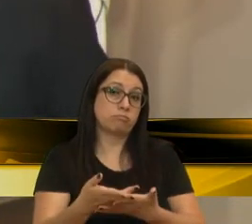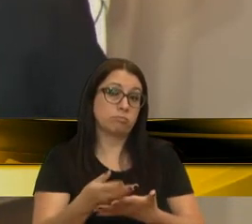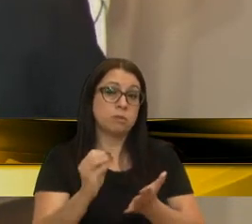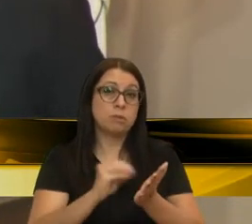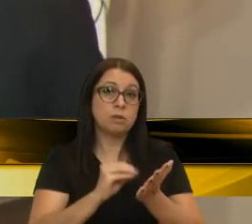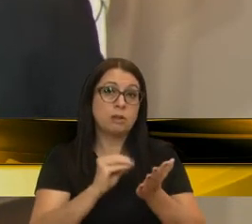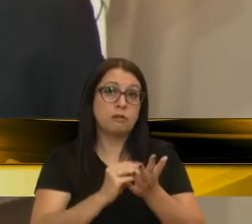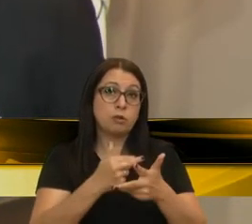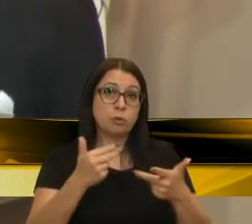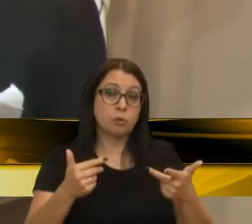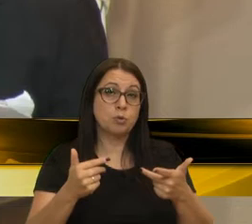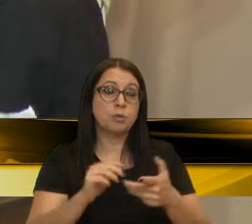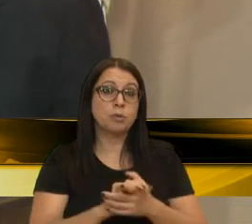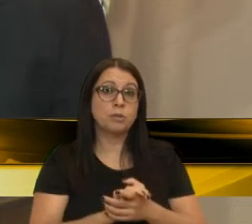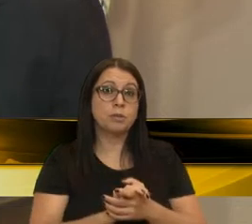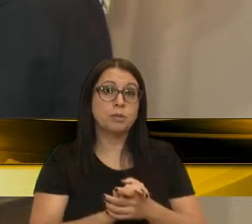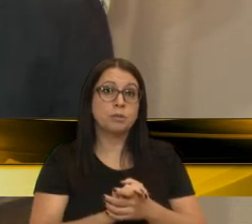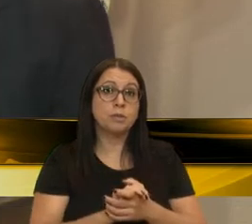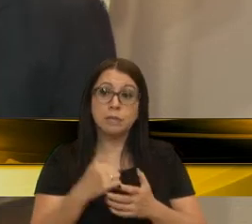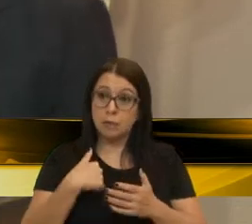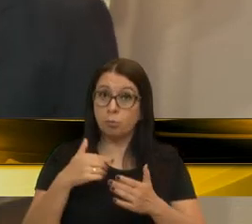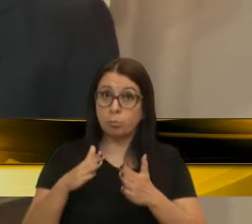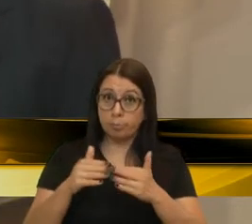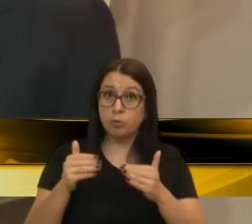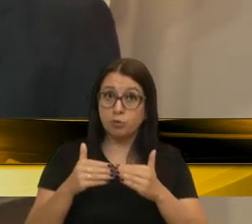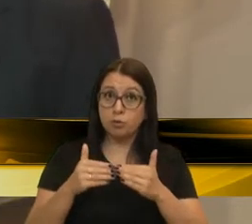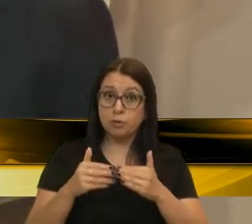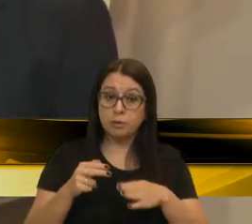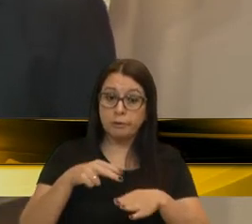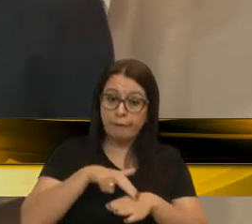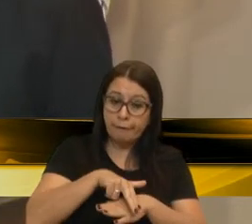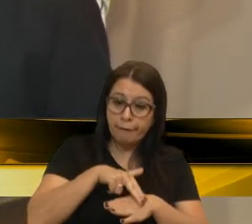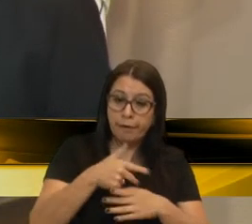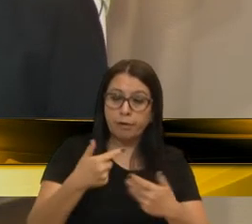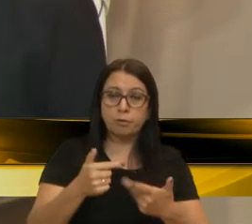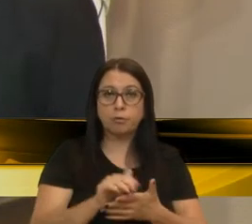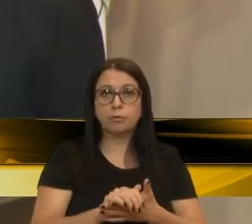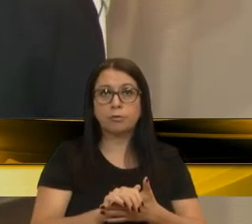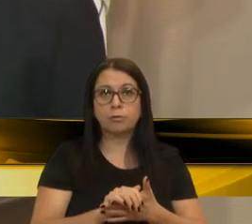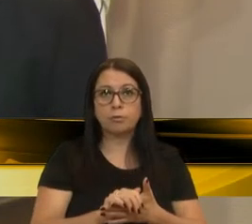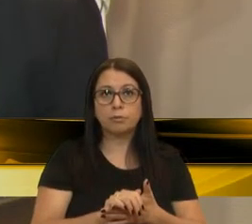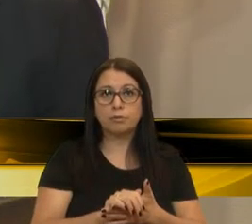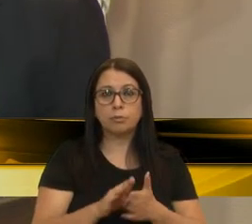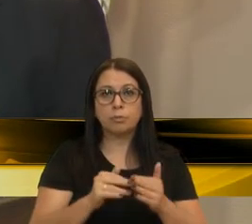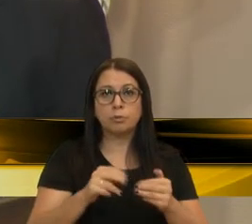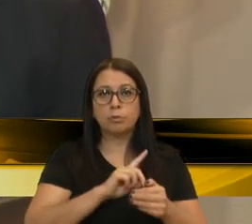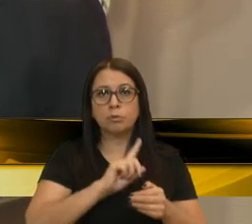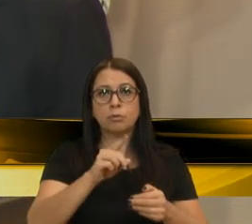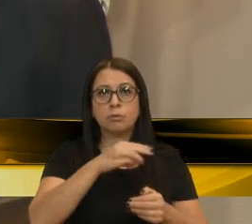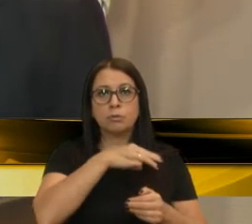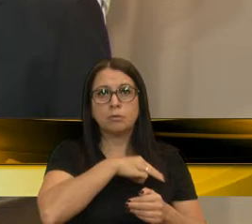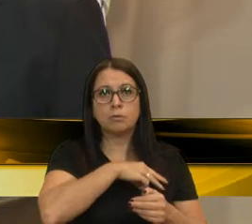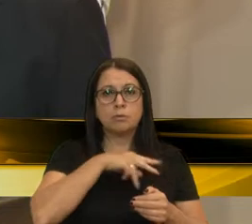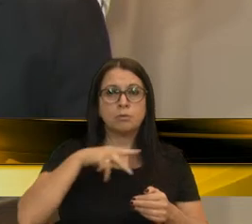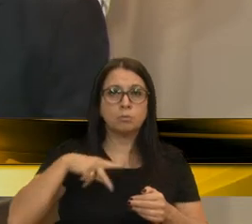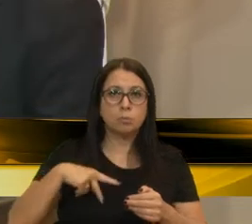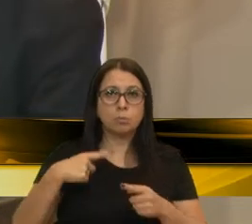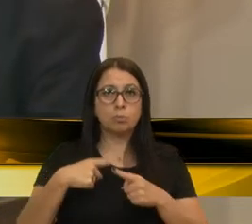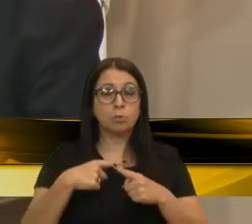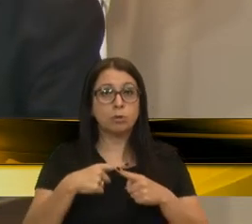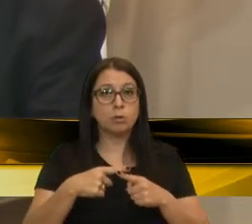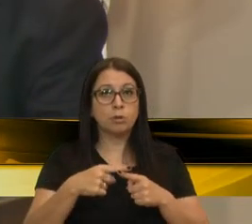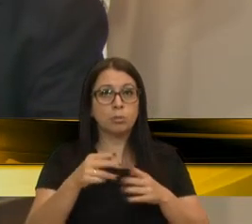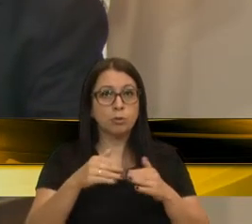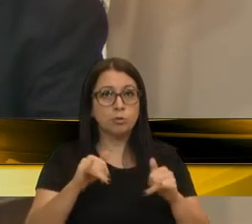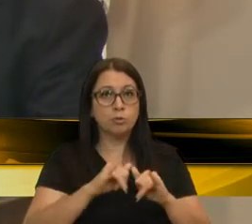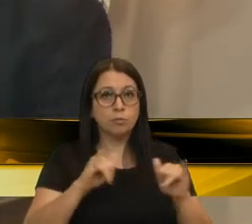algumas situações que eu solicitei, faltam anexos. Eu estou encaminhando, inclusive, ao Ministério Público, isso porque é um pedido de